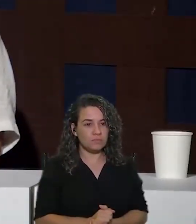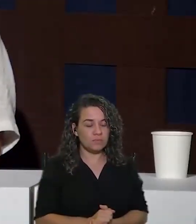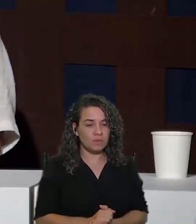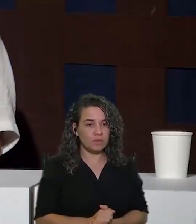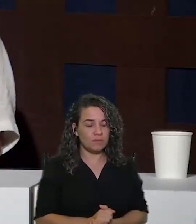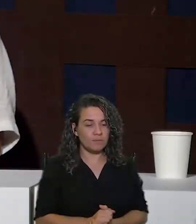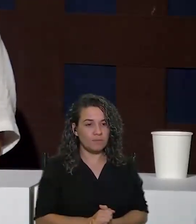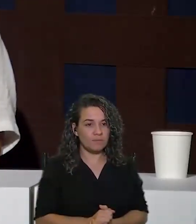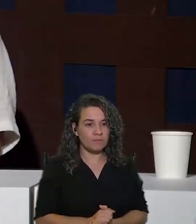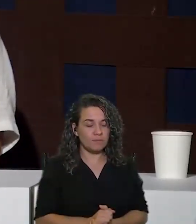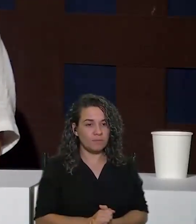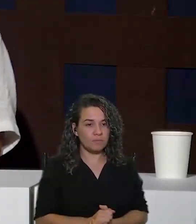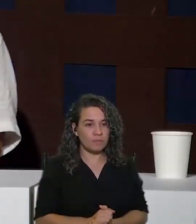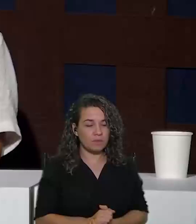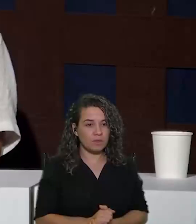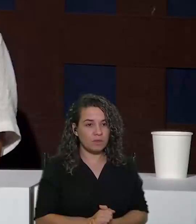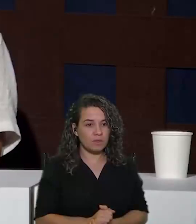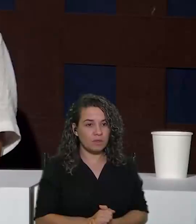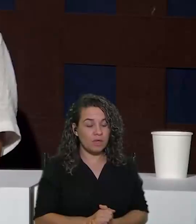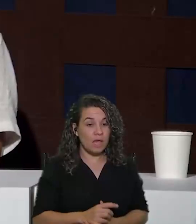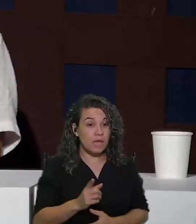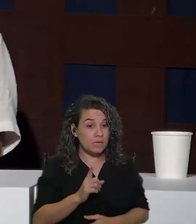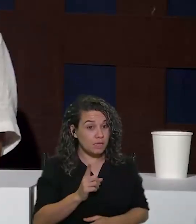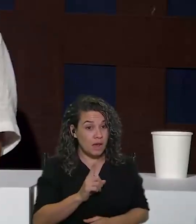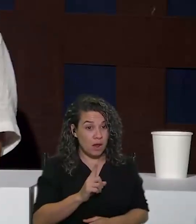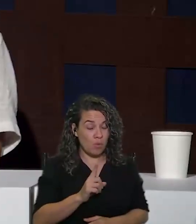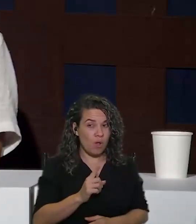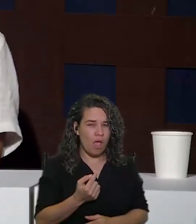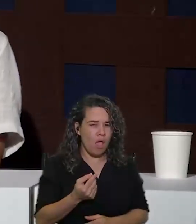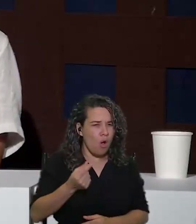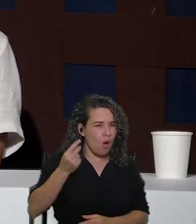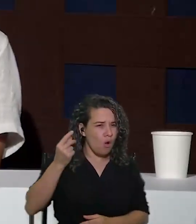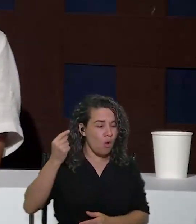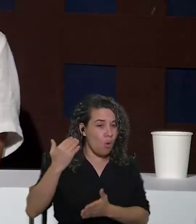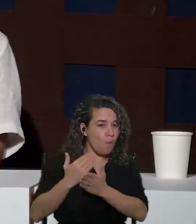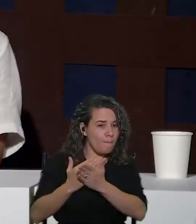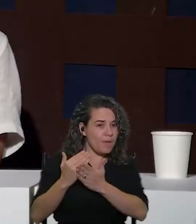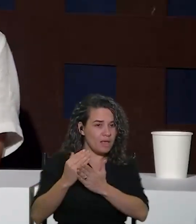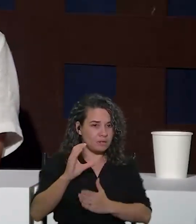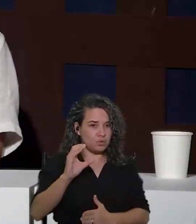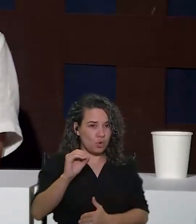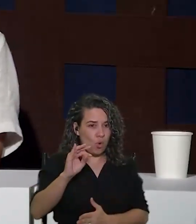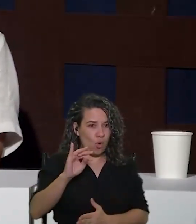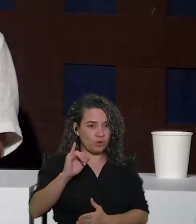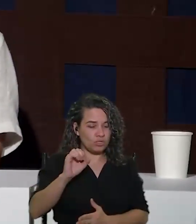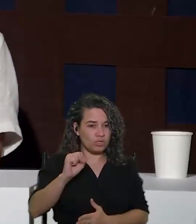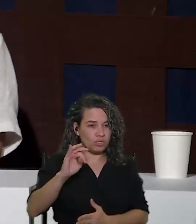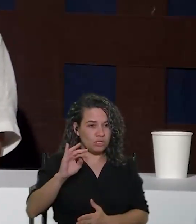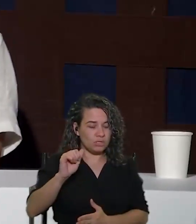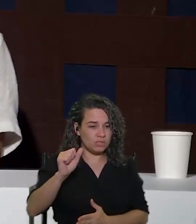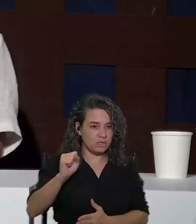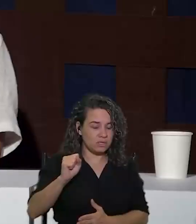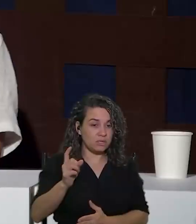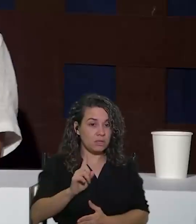mas não é também a origem dos cotistas, é também a origem dos professores, de onde